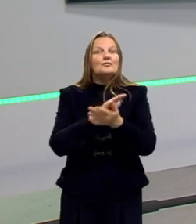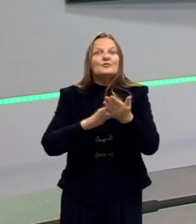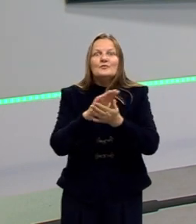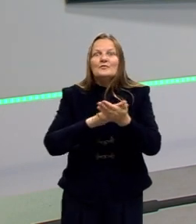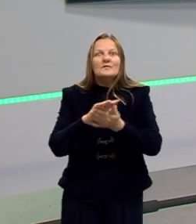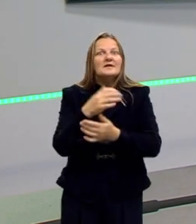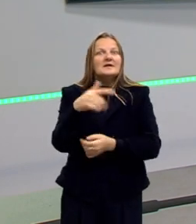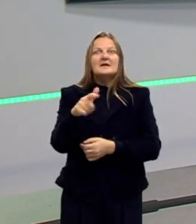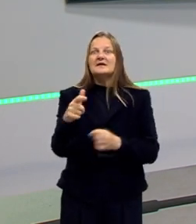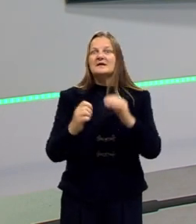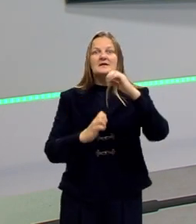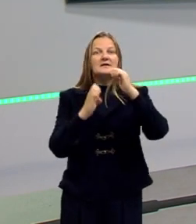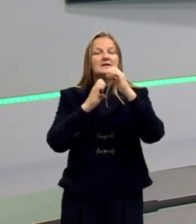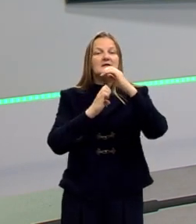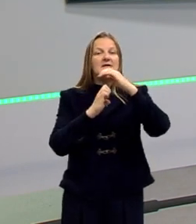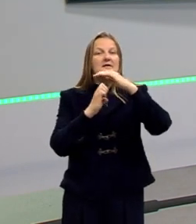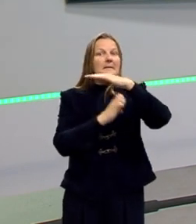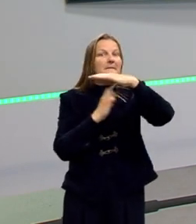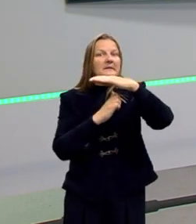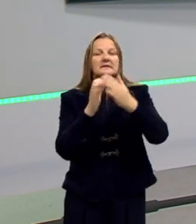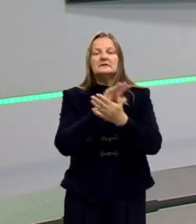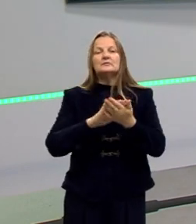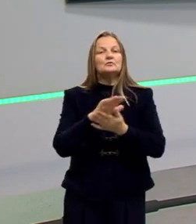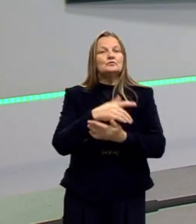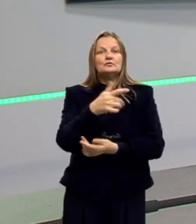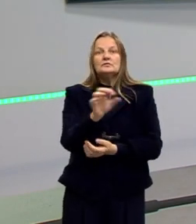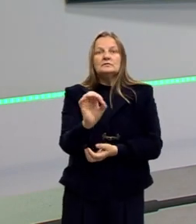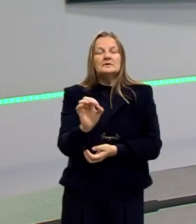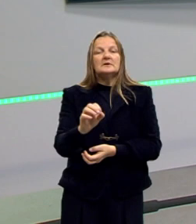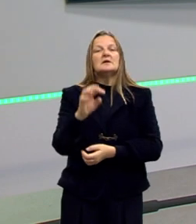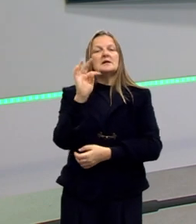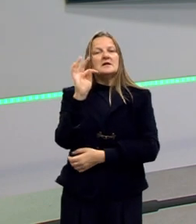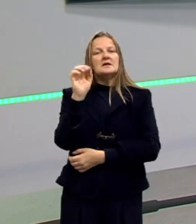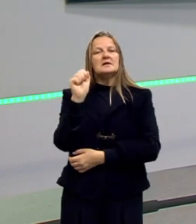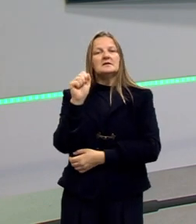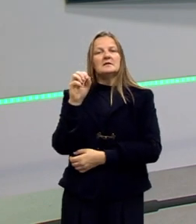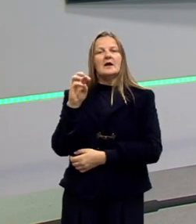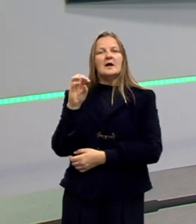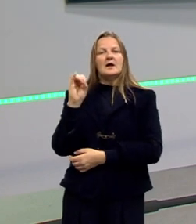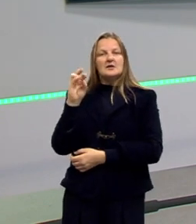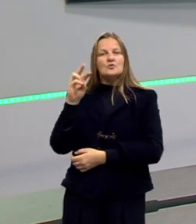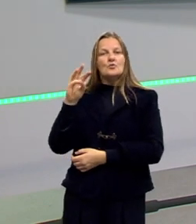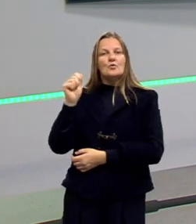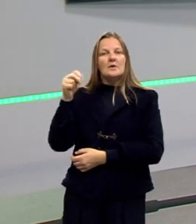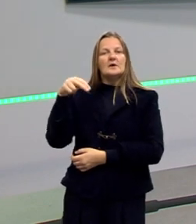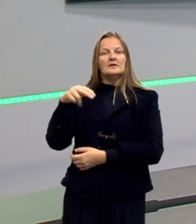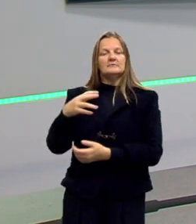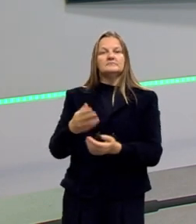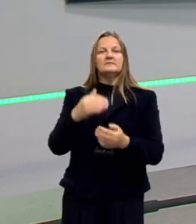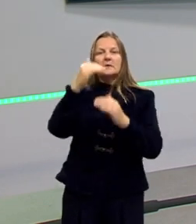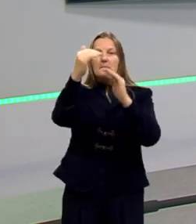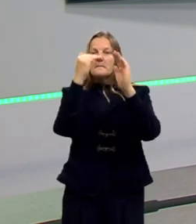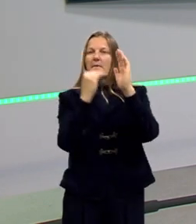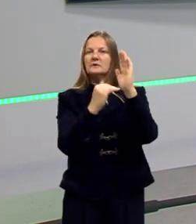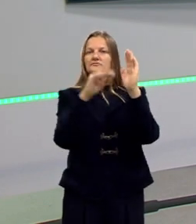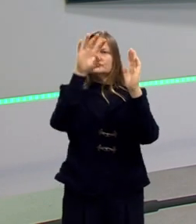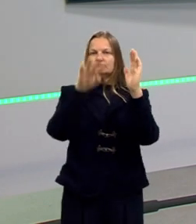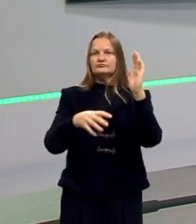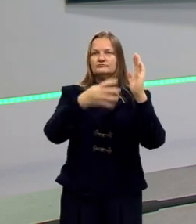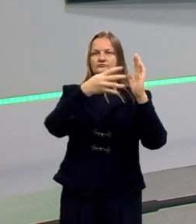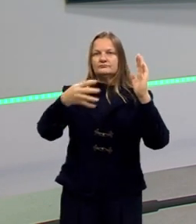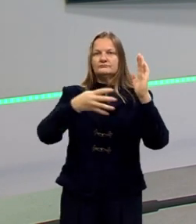empresa que tenha esse semicondutores e tá isso somente em Taiwan aqui embaixo ó vai mostrar para